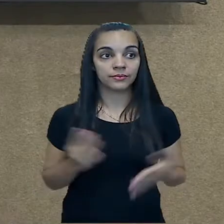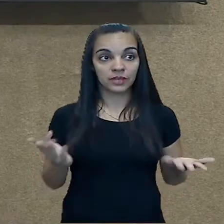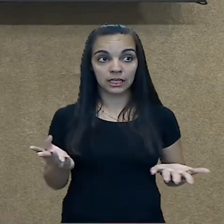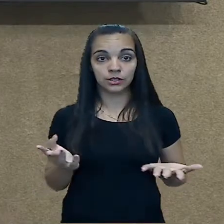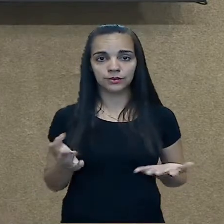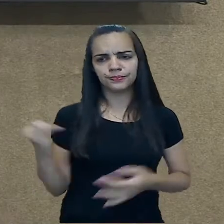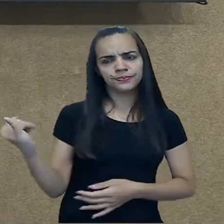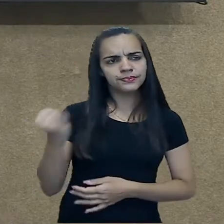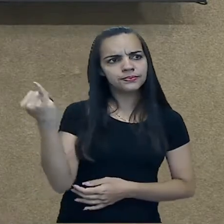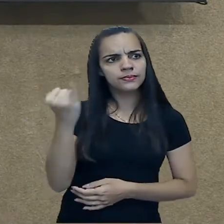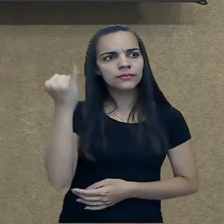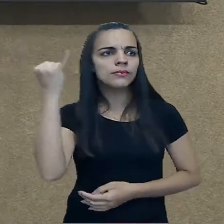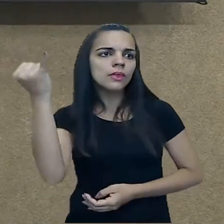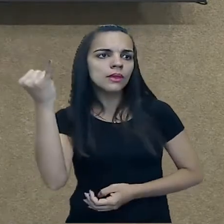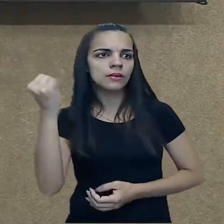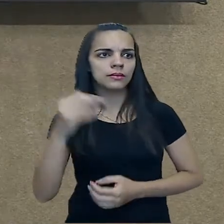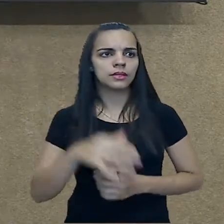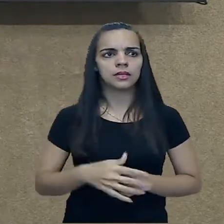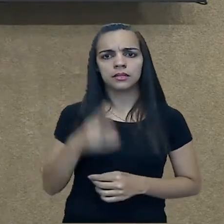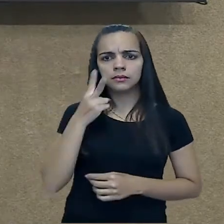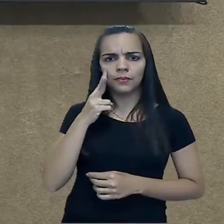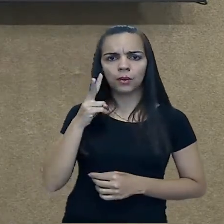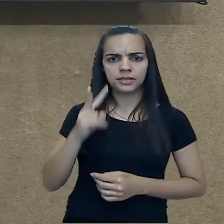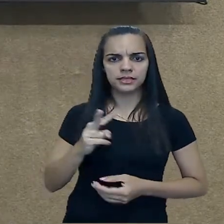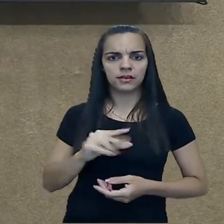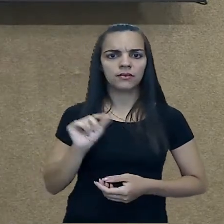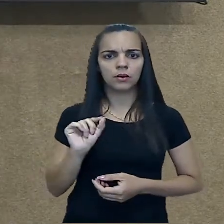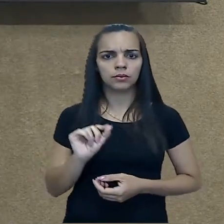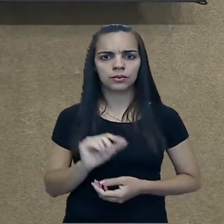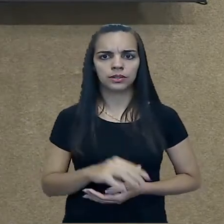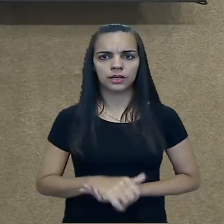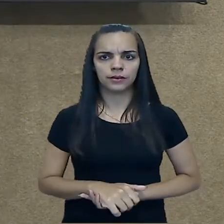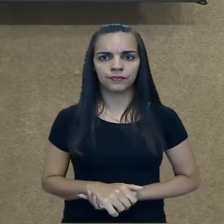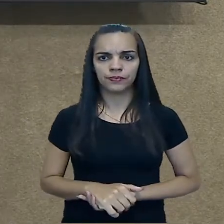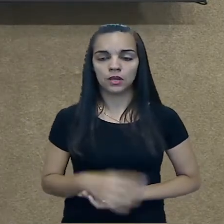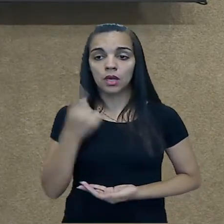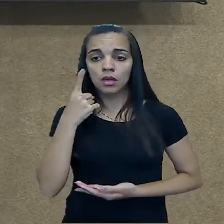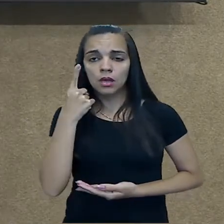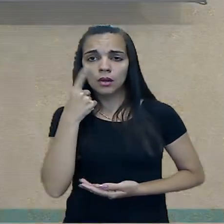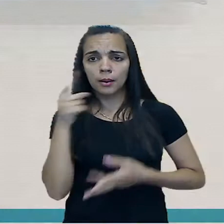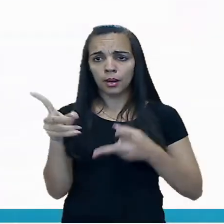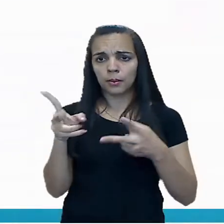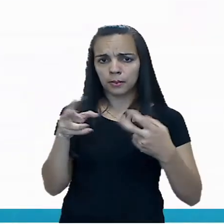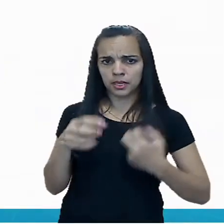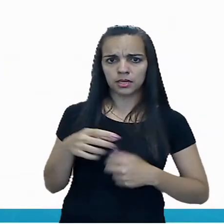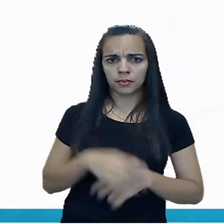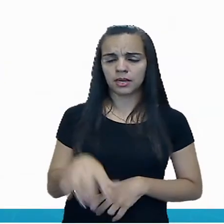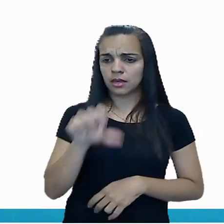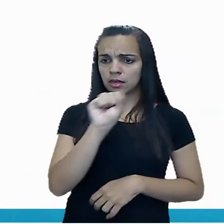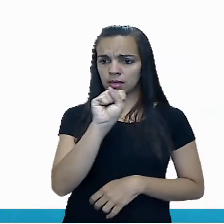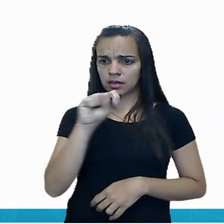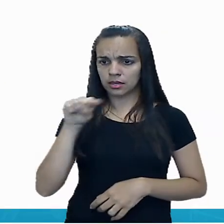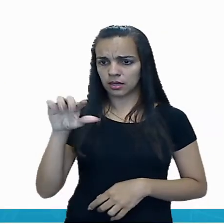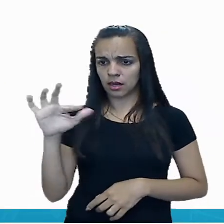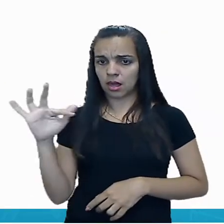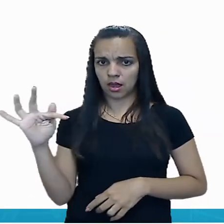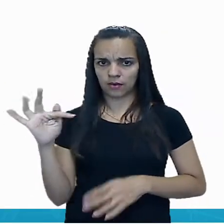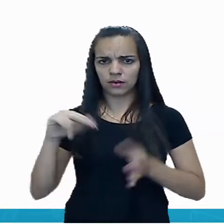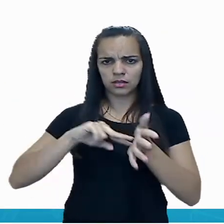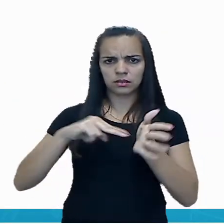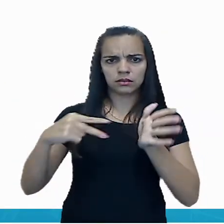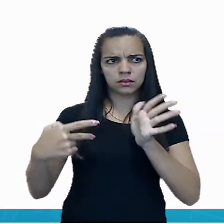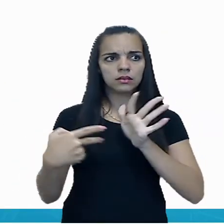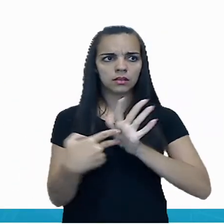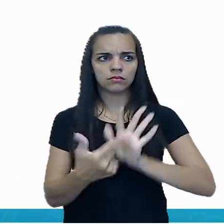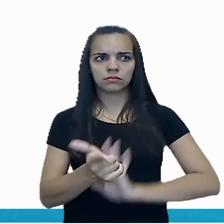é importante observarmos aqui que antes da definição, nós temos siglas. E essas siglas, elas têm um